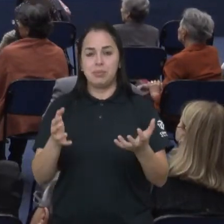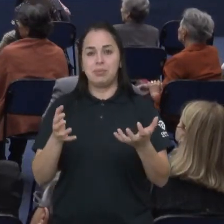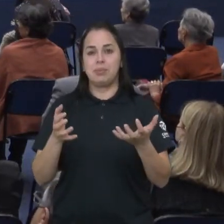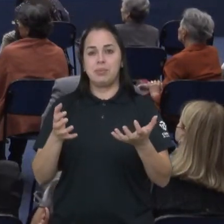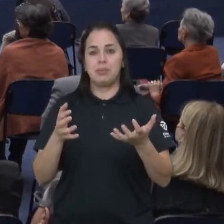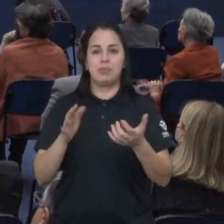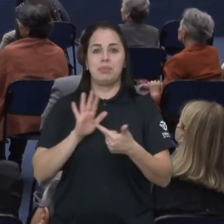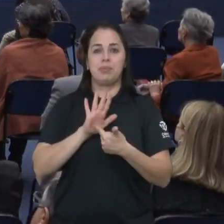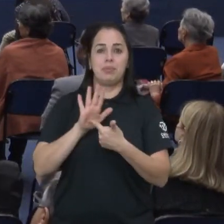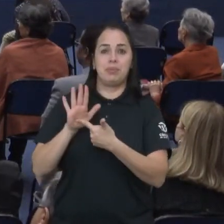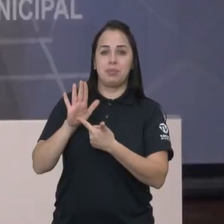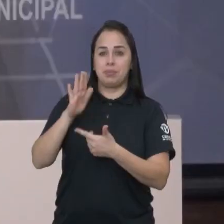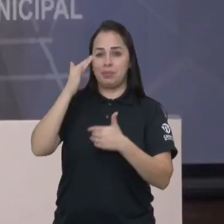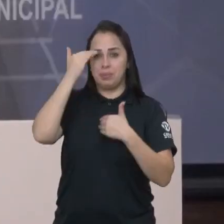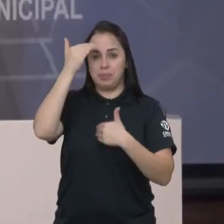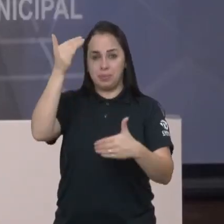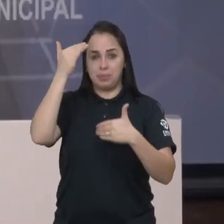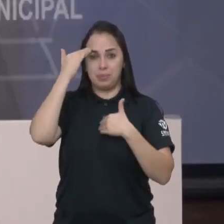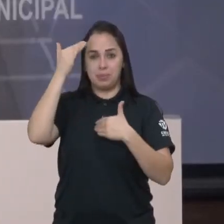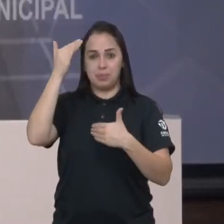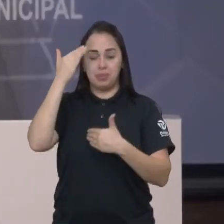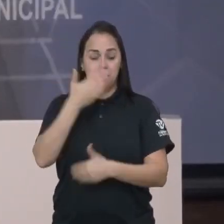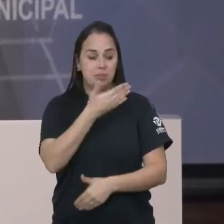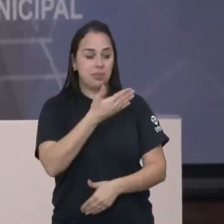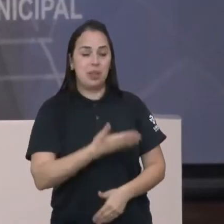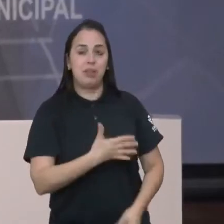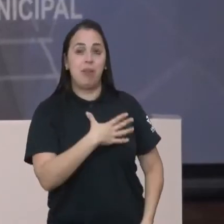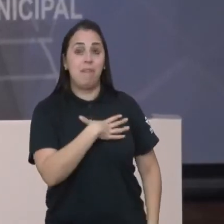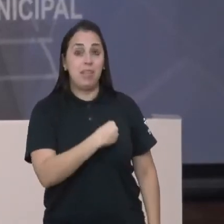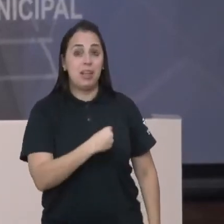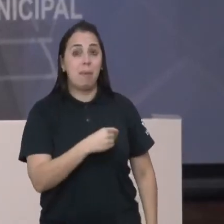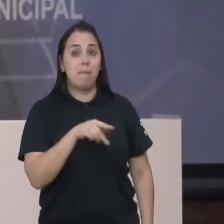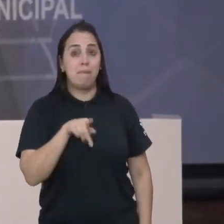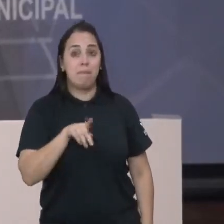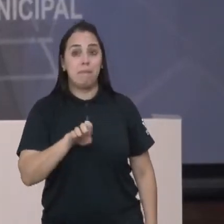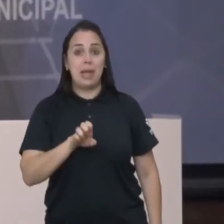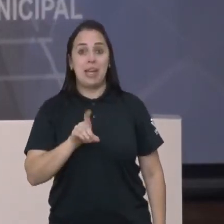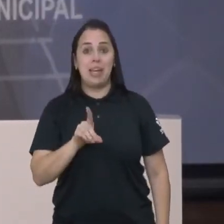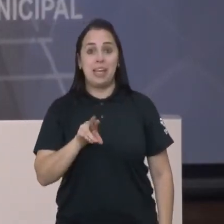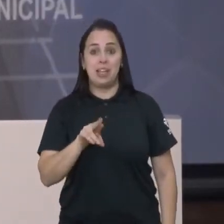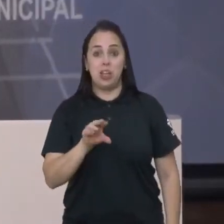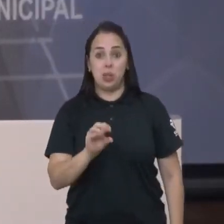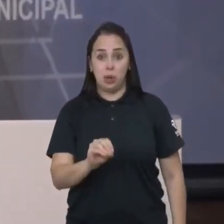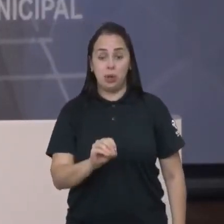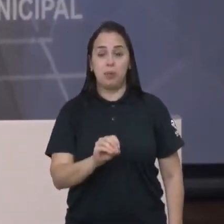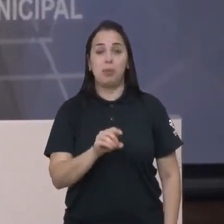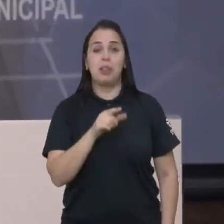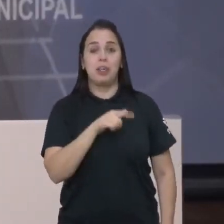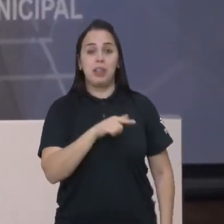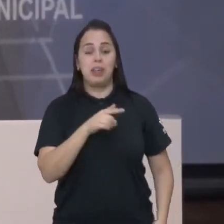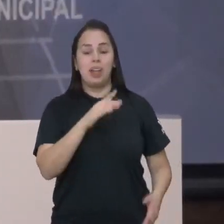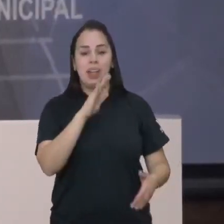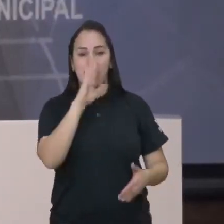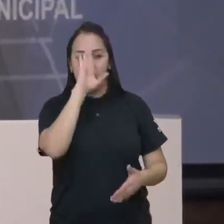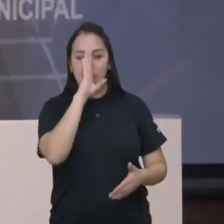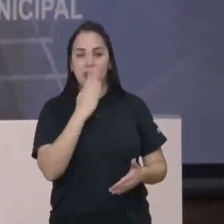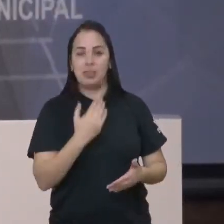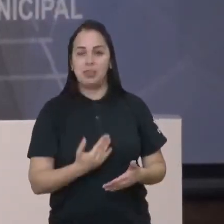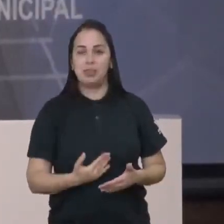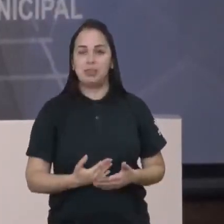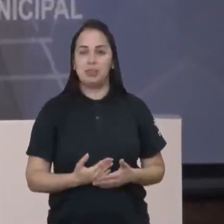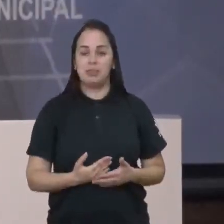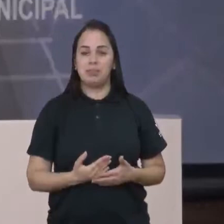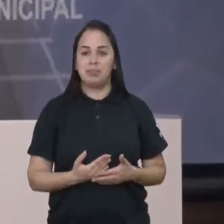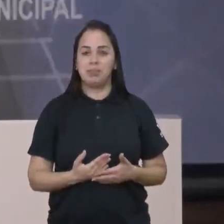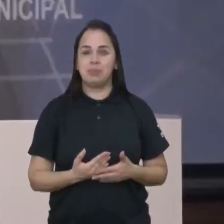profundo agradecimento e orgulho por meu filho Pedro, pela concretização dessa homenagem e que, de há